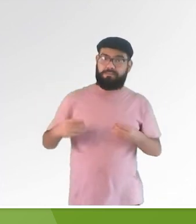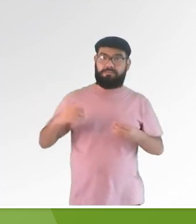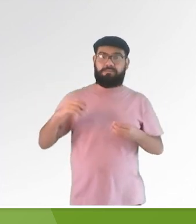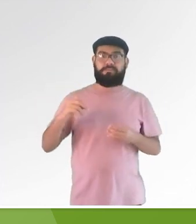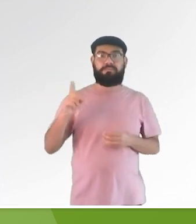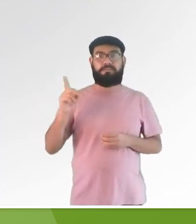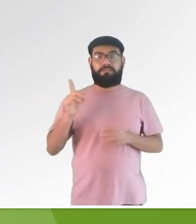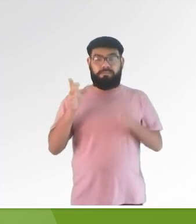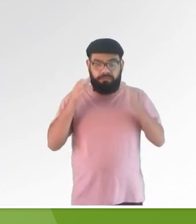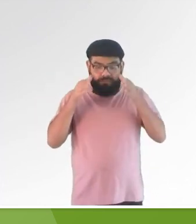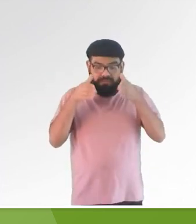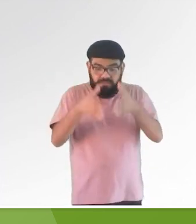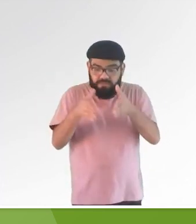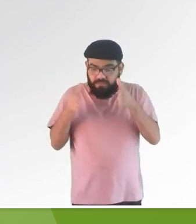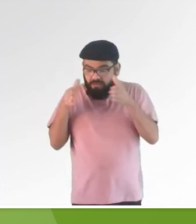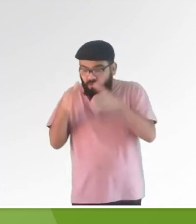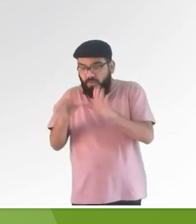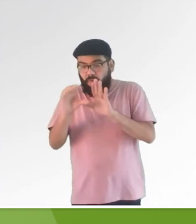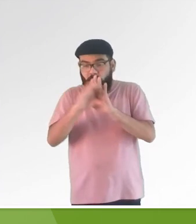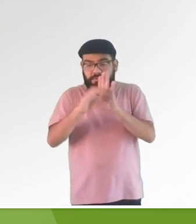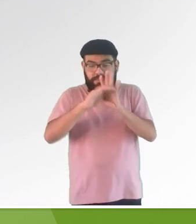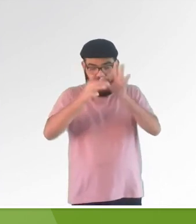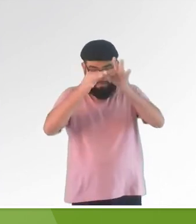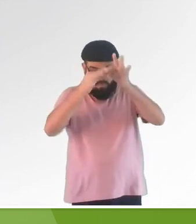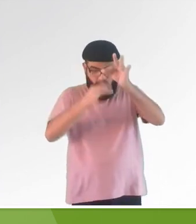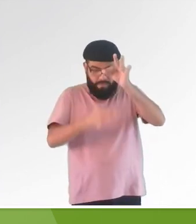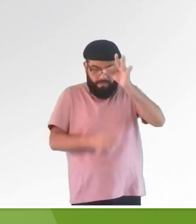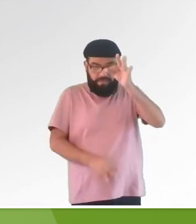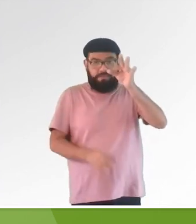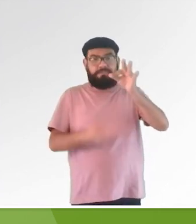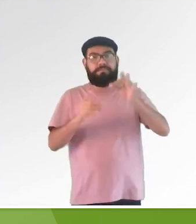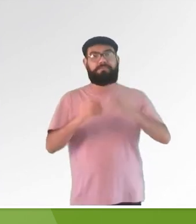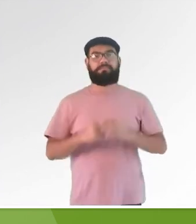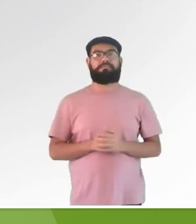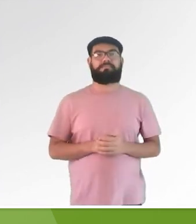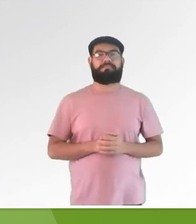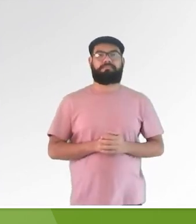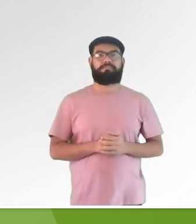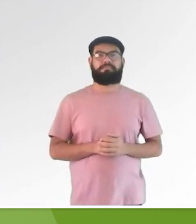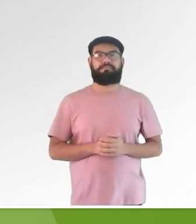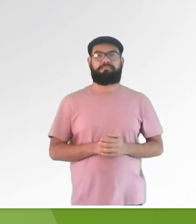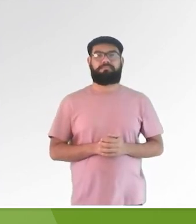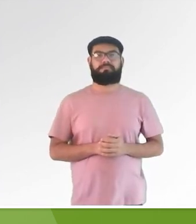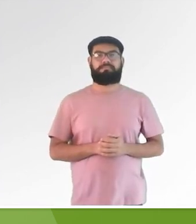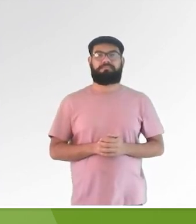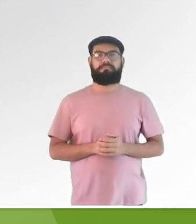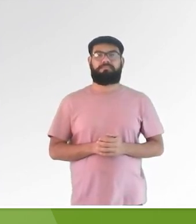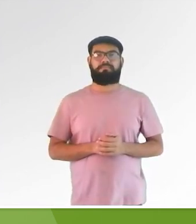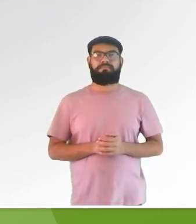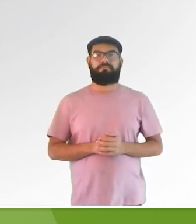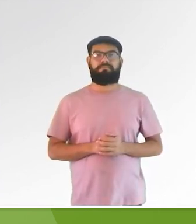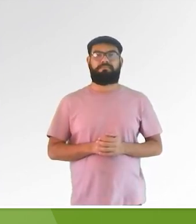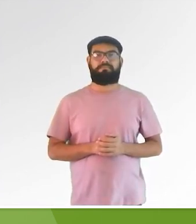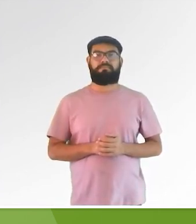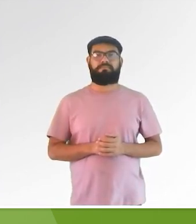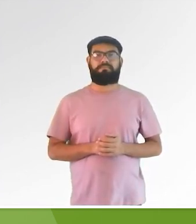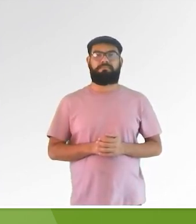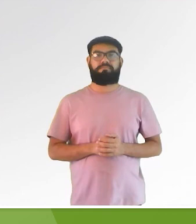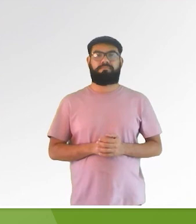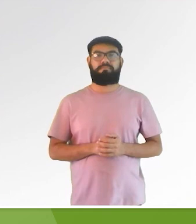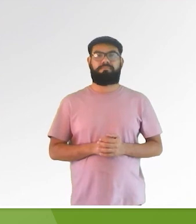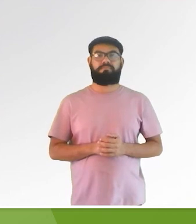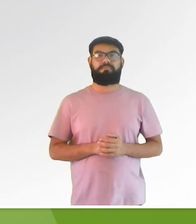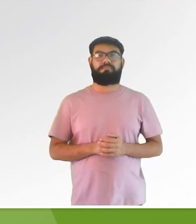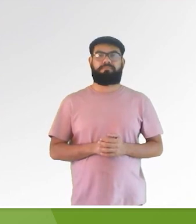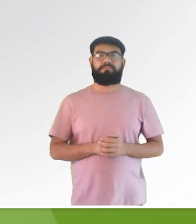de um conceito complexo que envolve além do que o papel dessa espécie, né, muito mais além do que ela desenvolve,